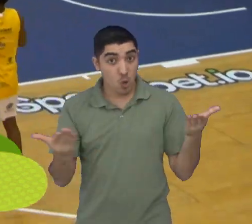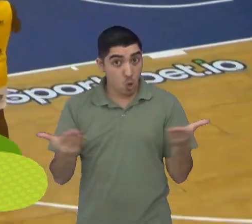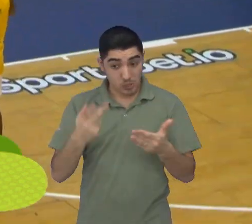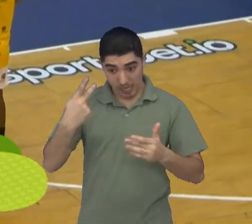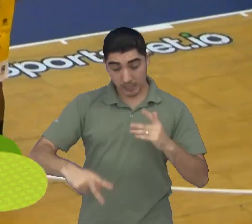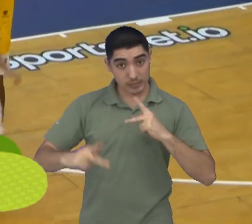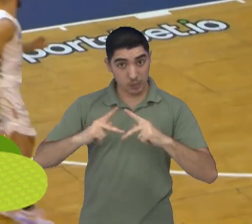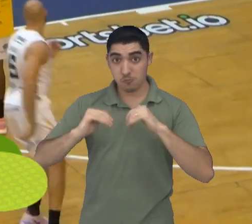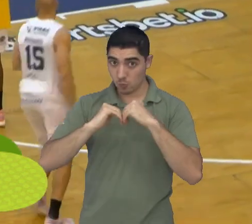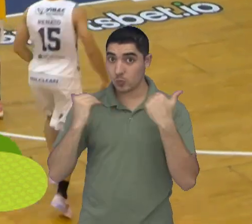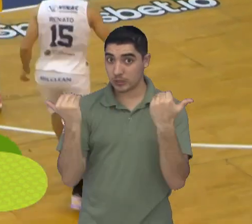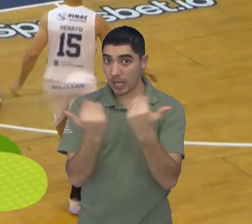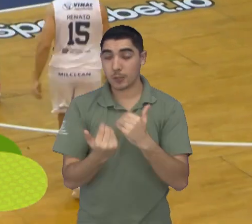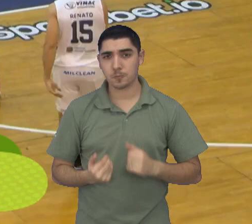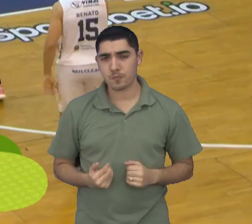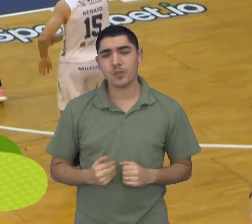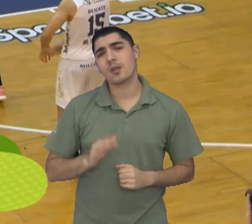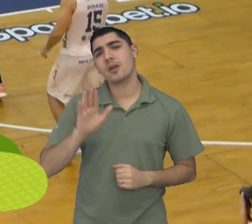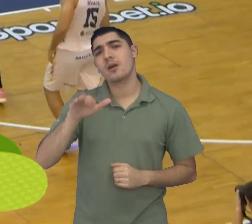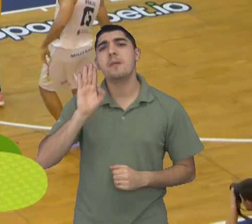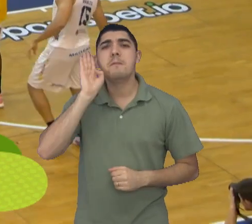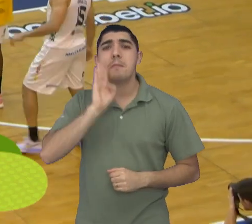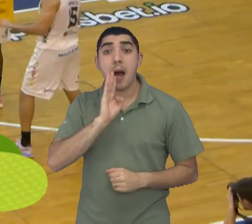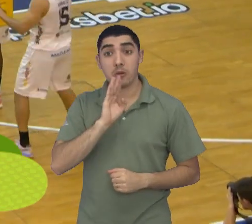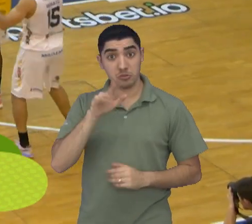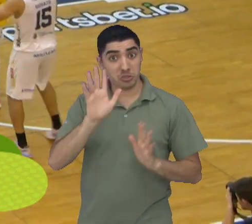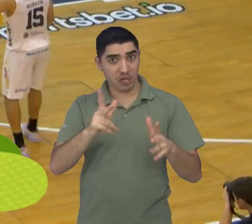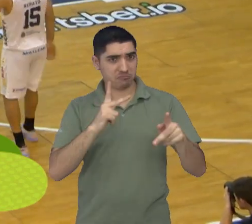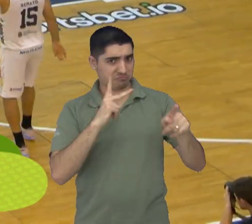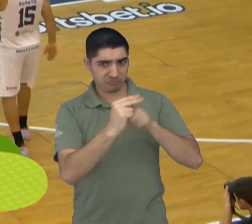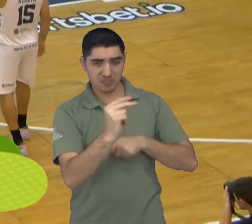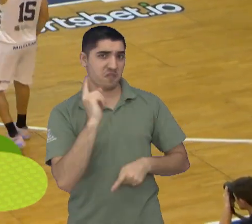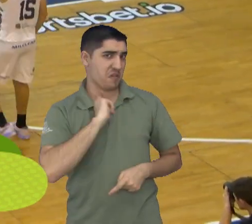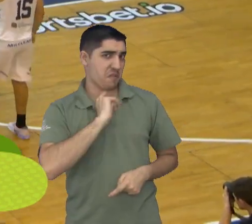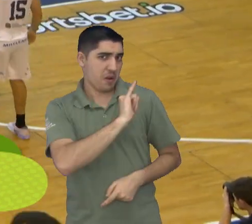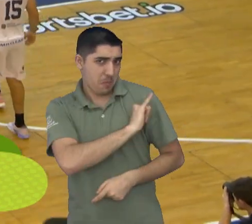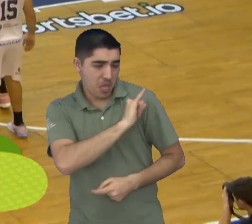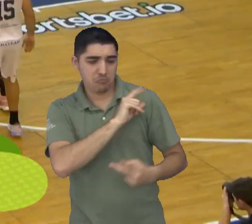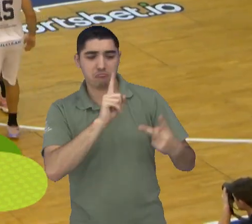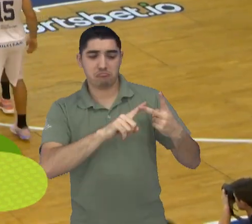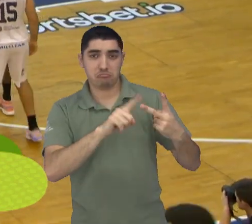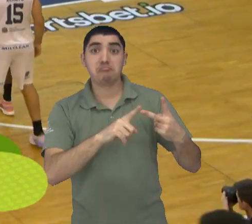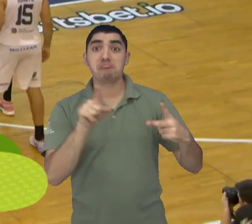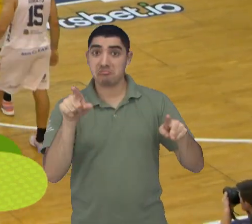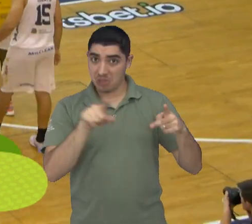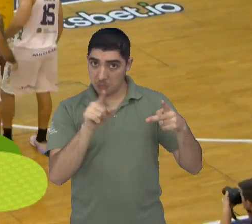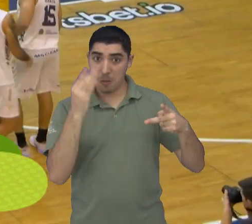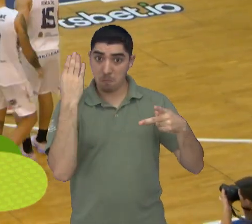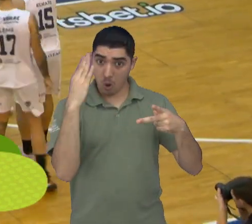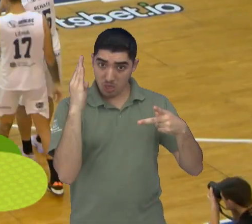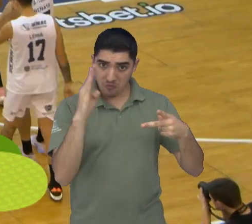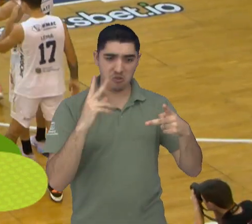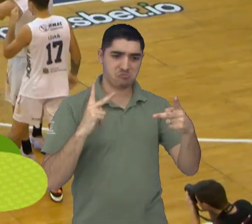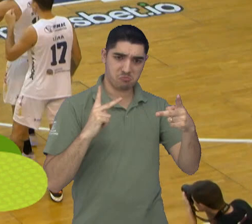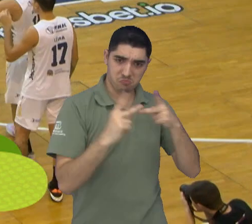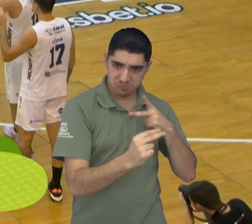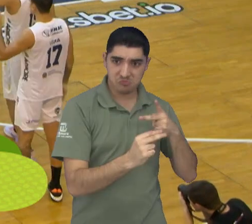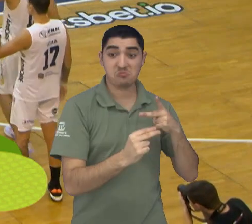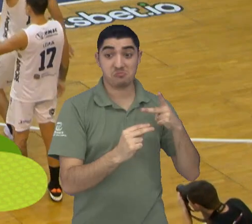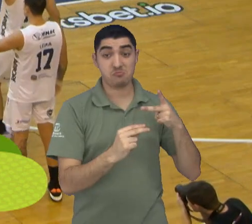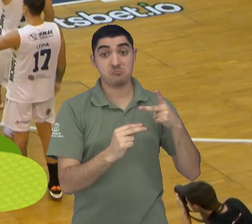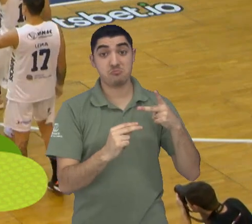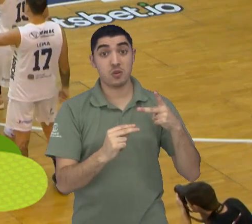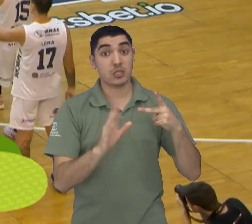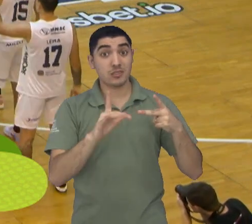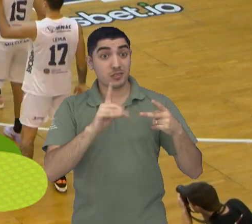Moura. Paulo, depois de vencer o Flamengo, uma vitória importante, depois de vencer o Botafogo, né? São 4